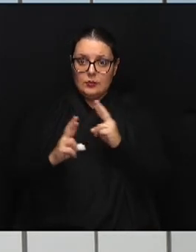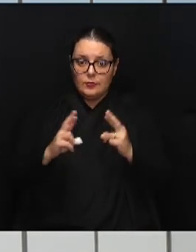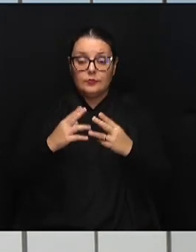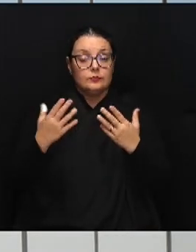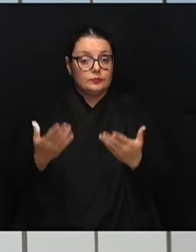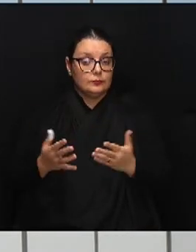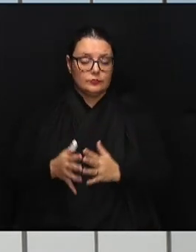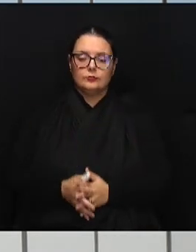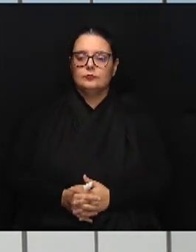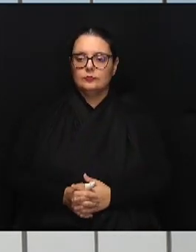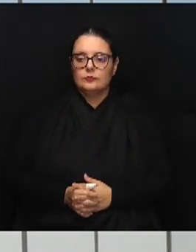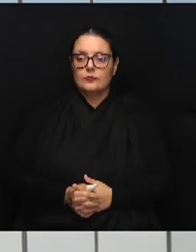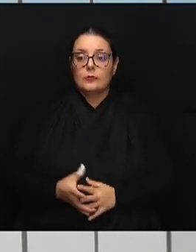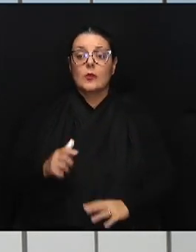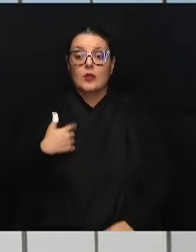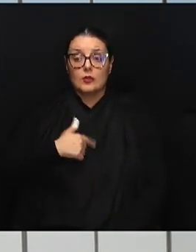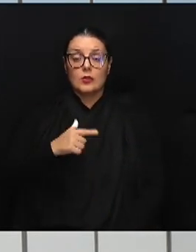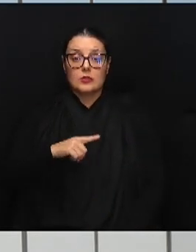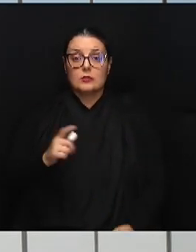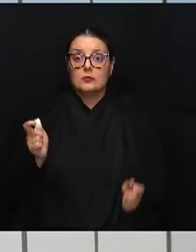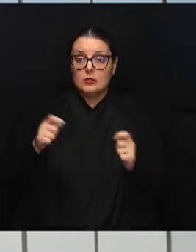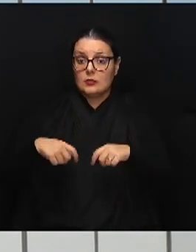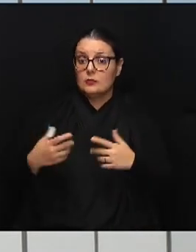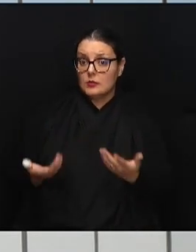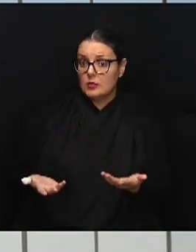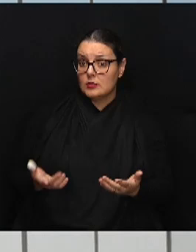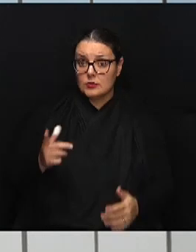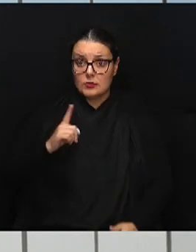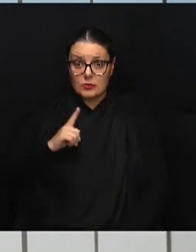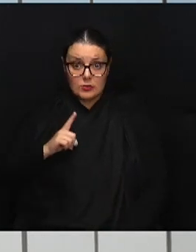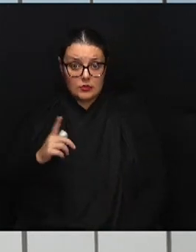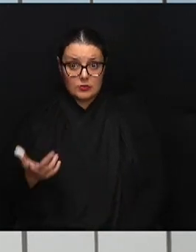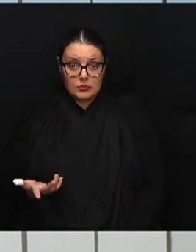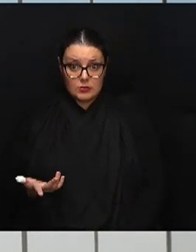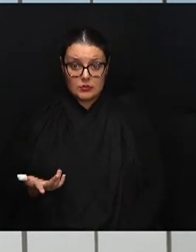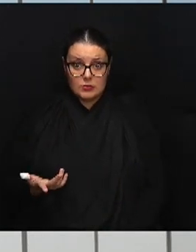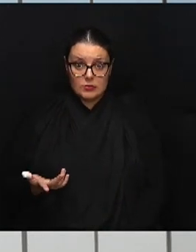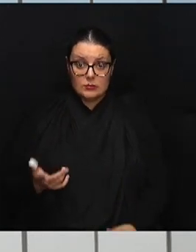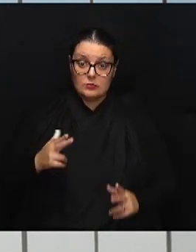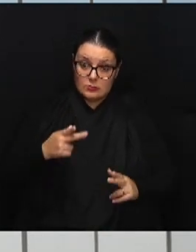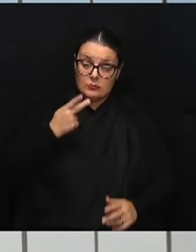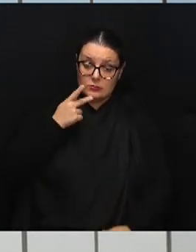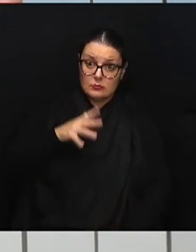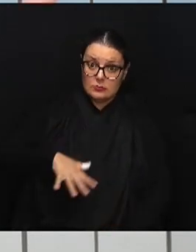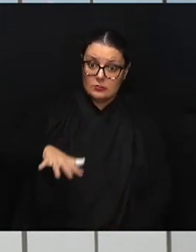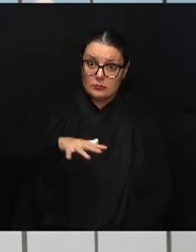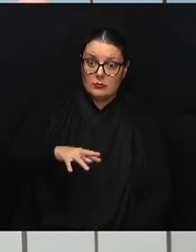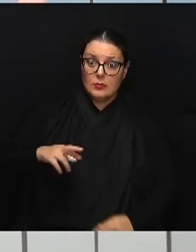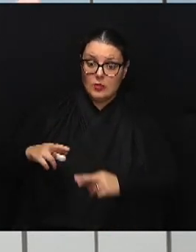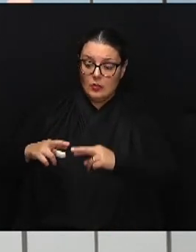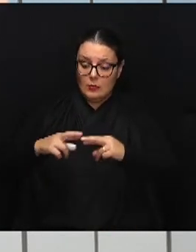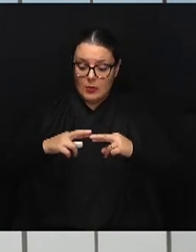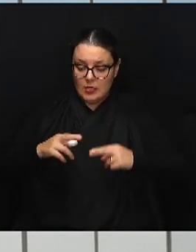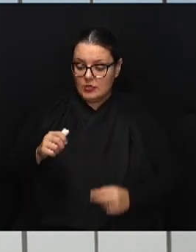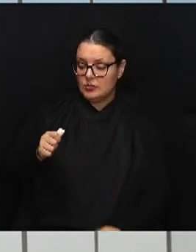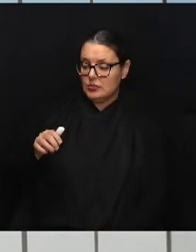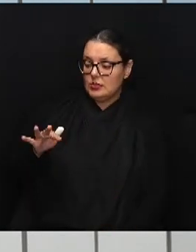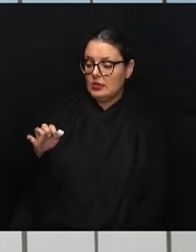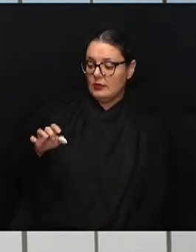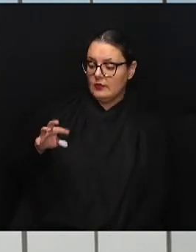aí nós temos essa possibilidade de ter, como se diz no meio, uma rede de afetos, né?